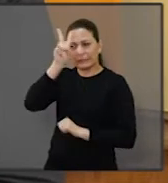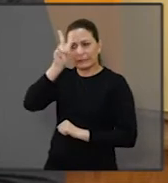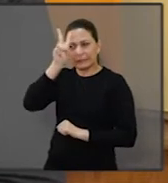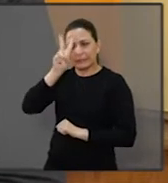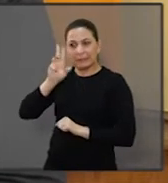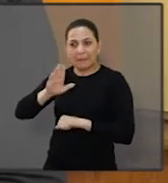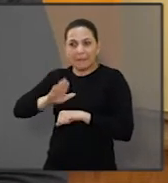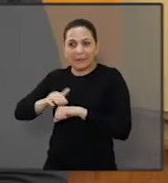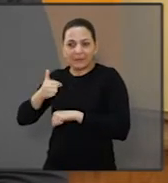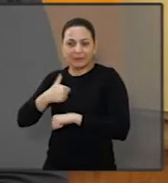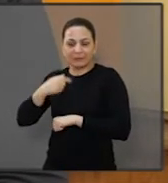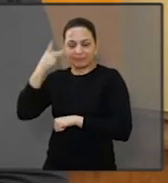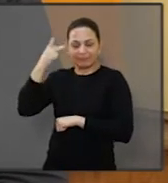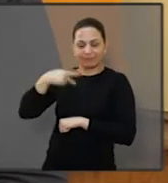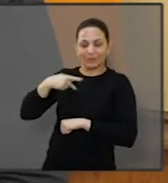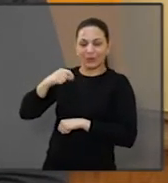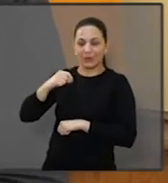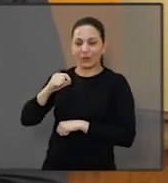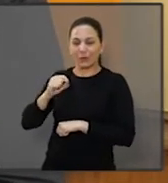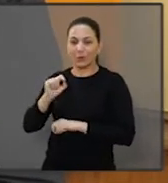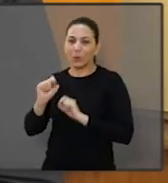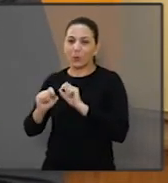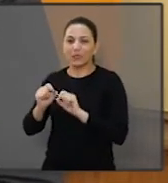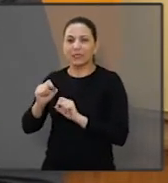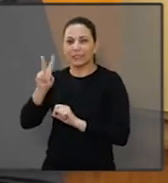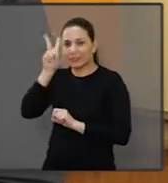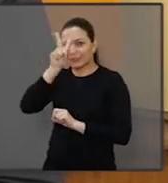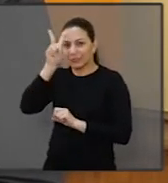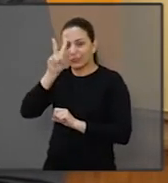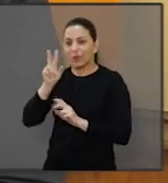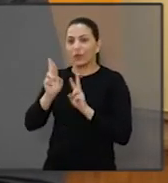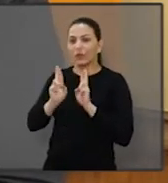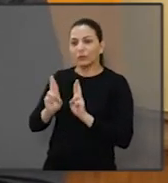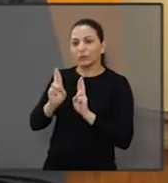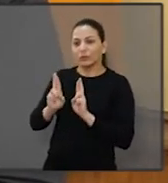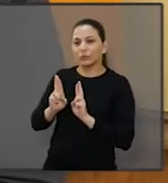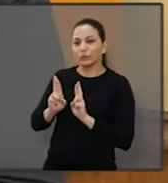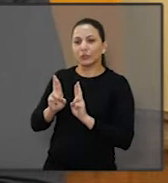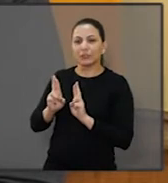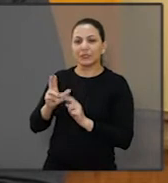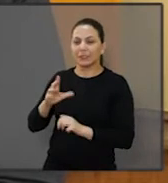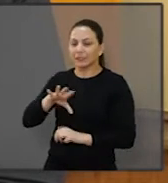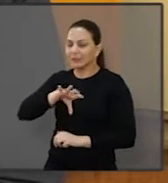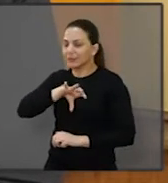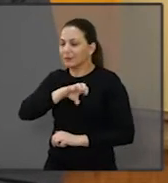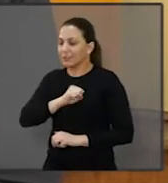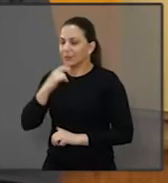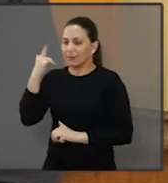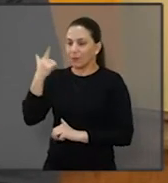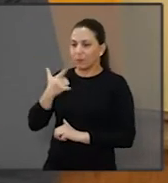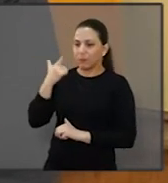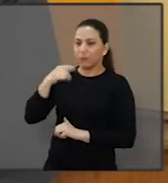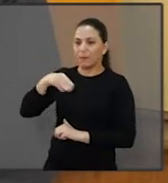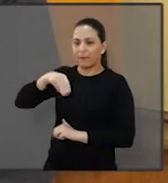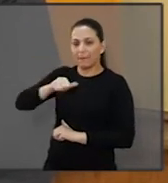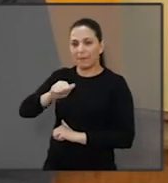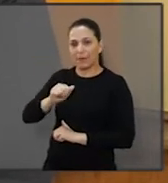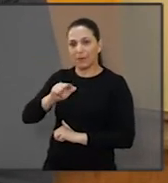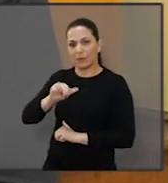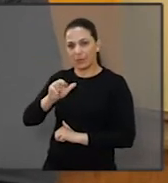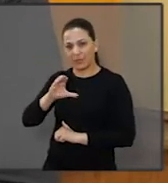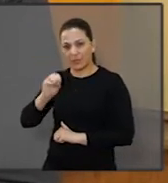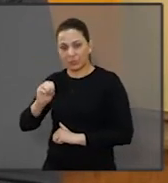que me lembram mais do que eu mesma de tudo que aconteceu. Eu tenho um torcedor fanático, que é o Maurício Guedes, lá